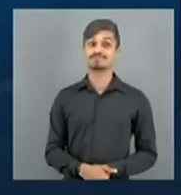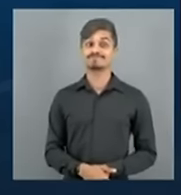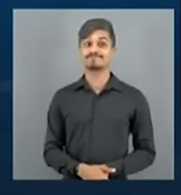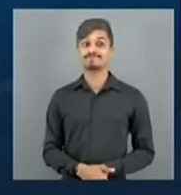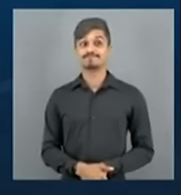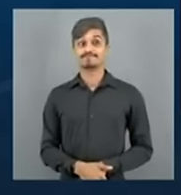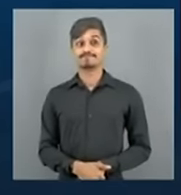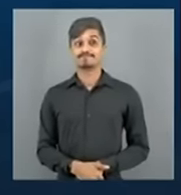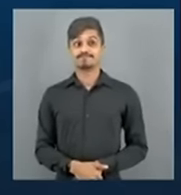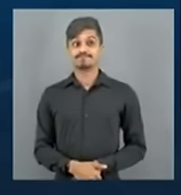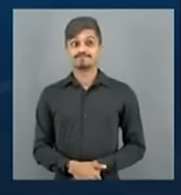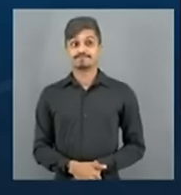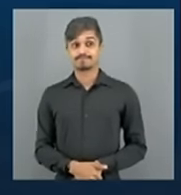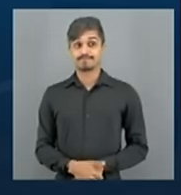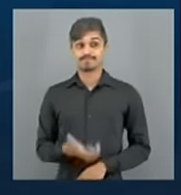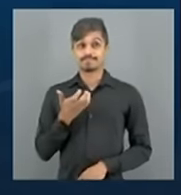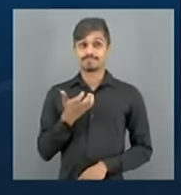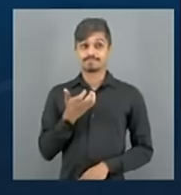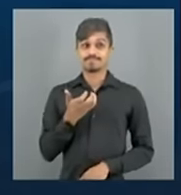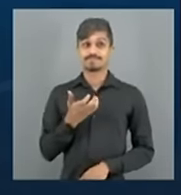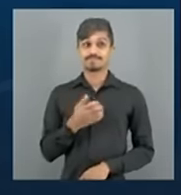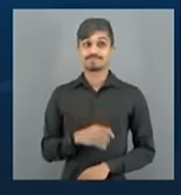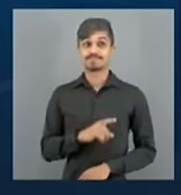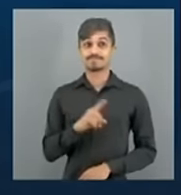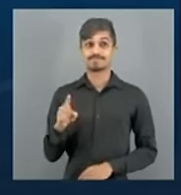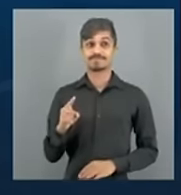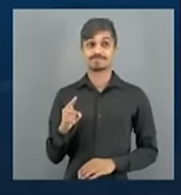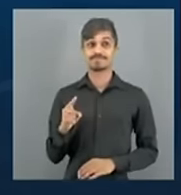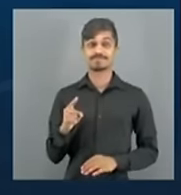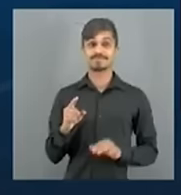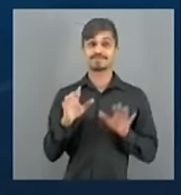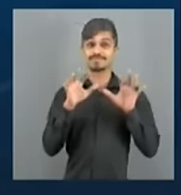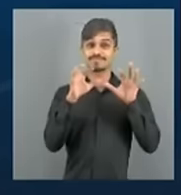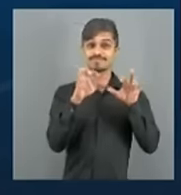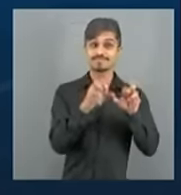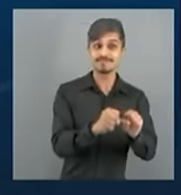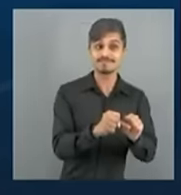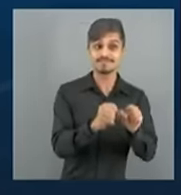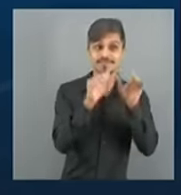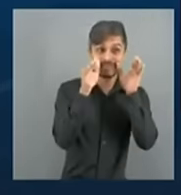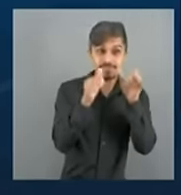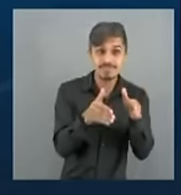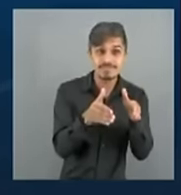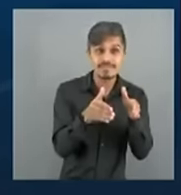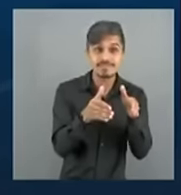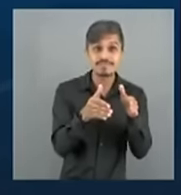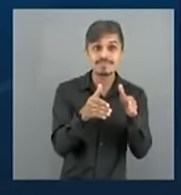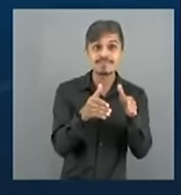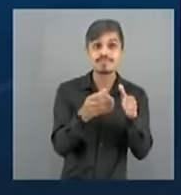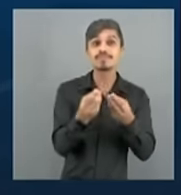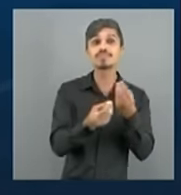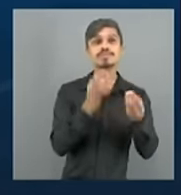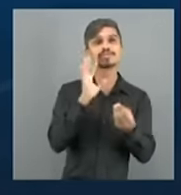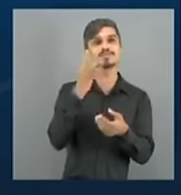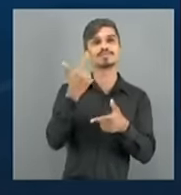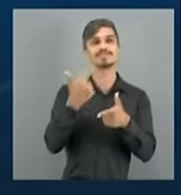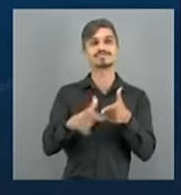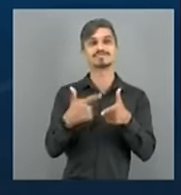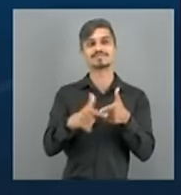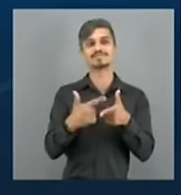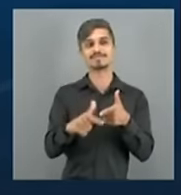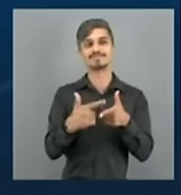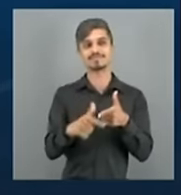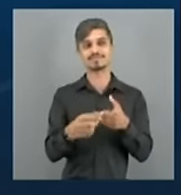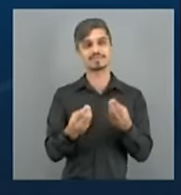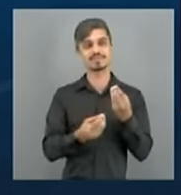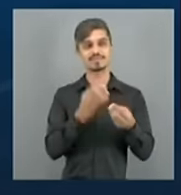Cara, eu gostaria que vocês pegassem mais em cima de como resolver o problema, a solução